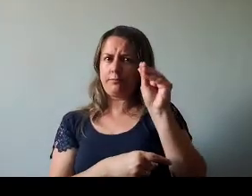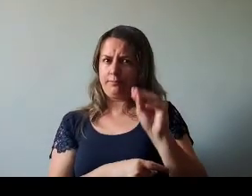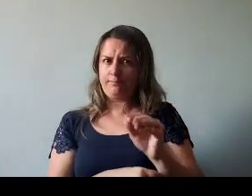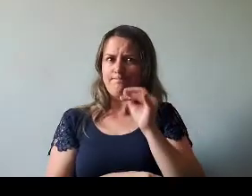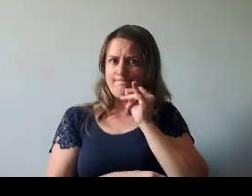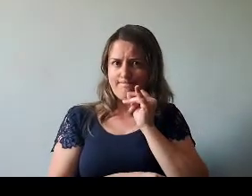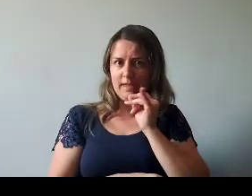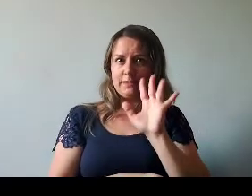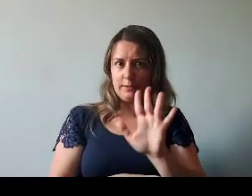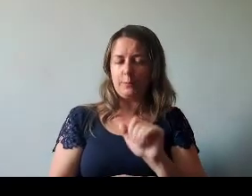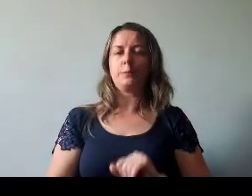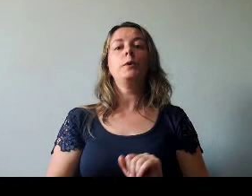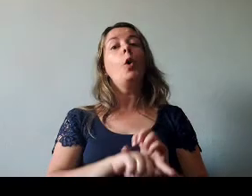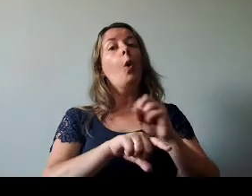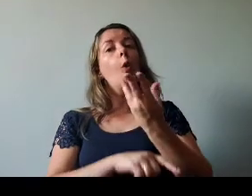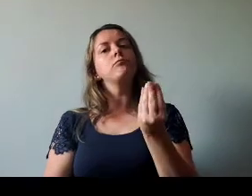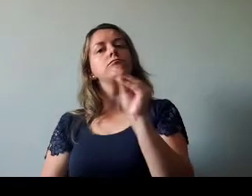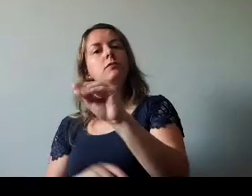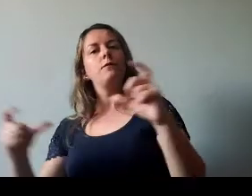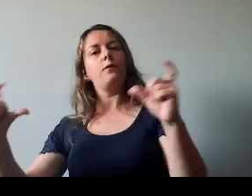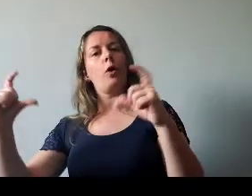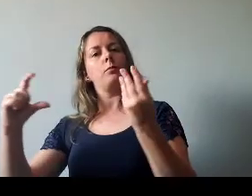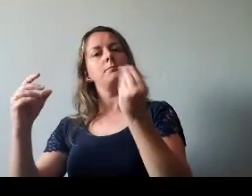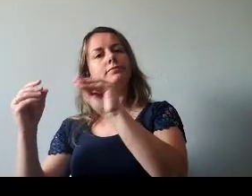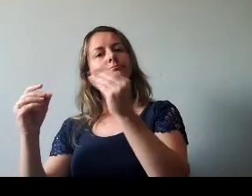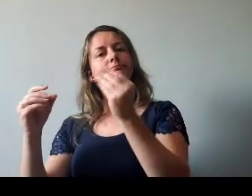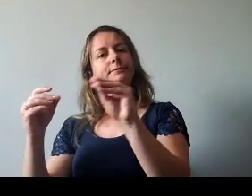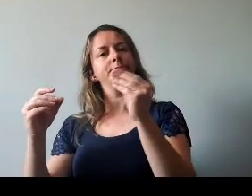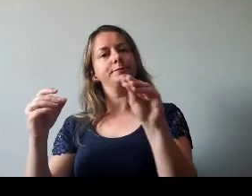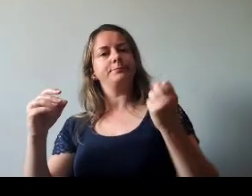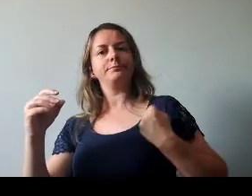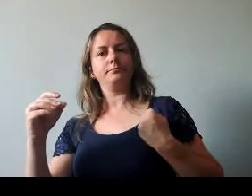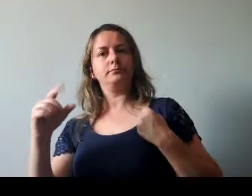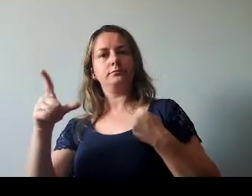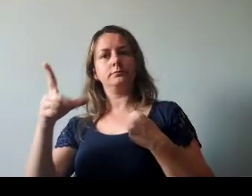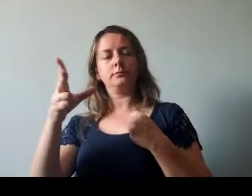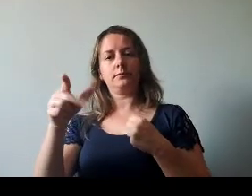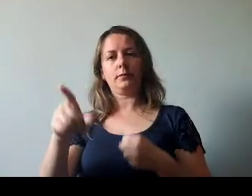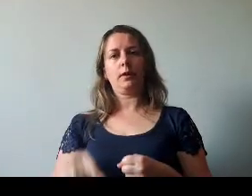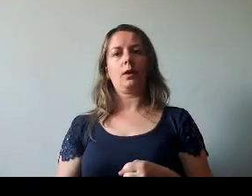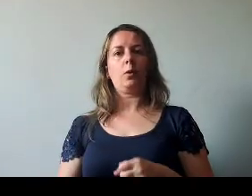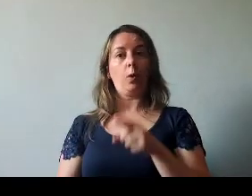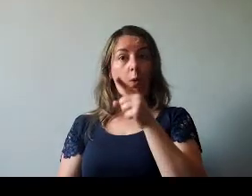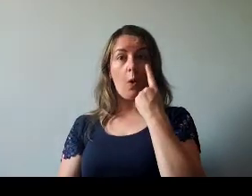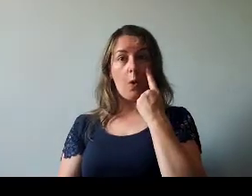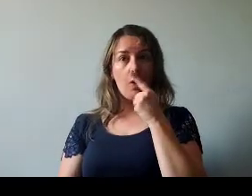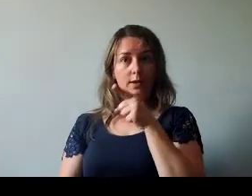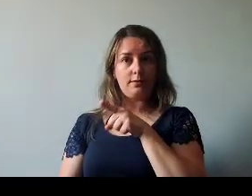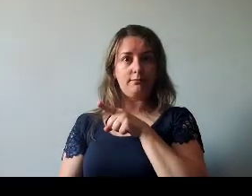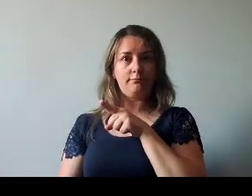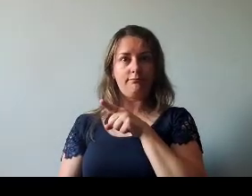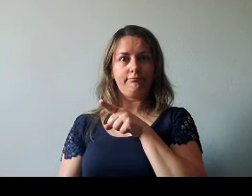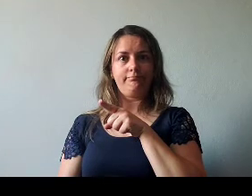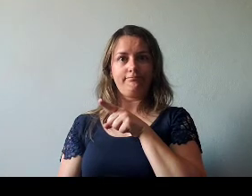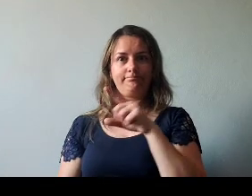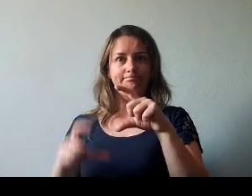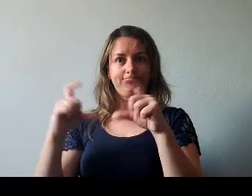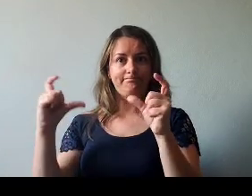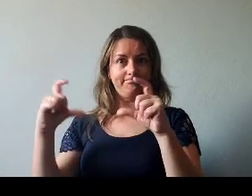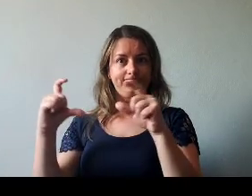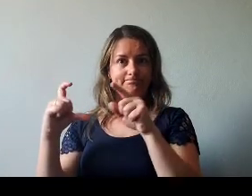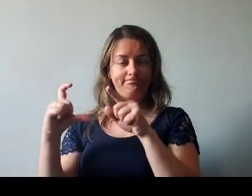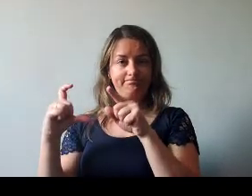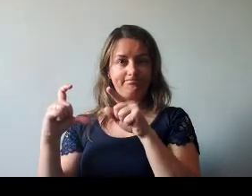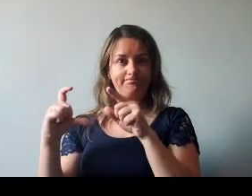aqui, tá? D igual a V0, T mais AT ao quadrado sobre 2,